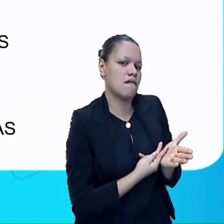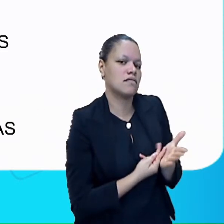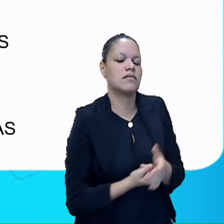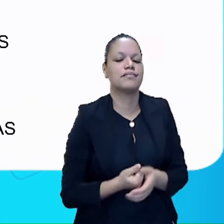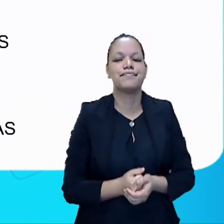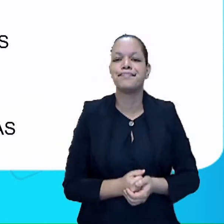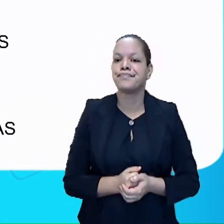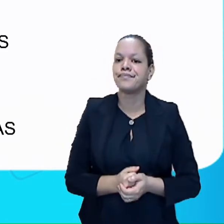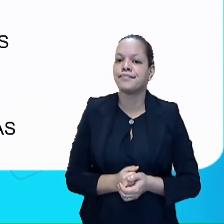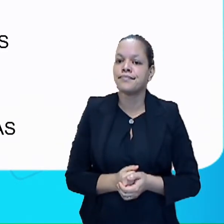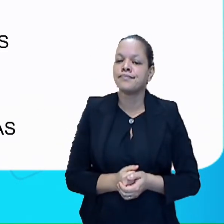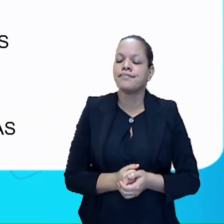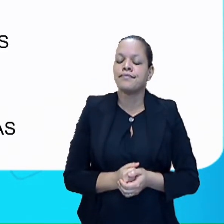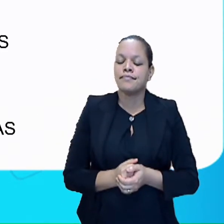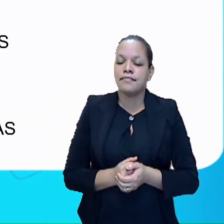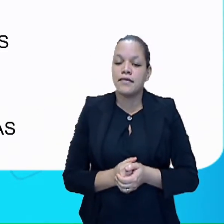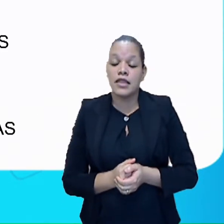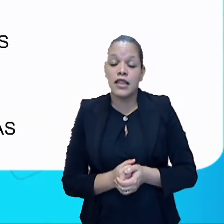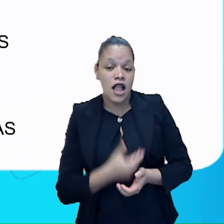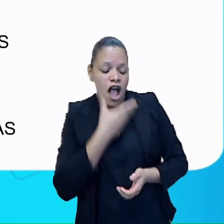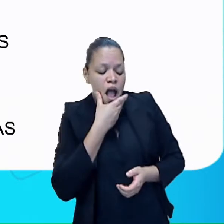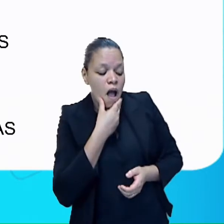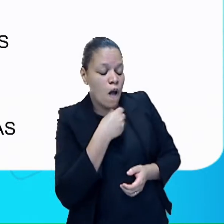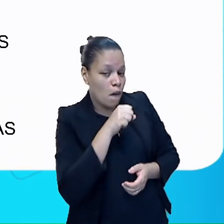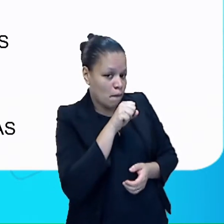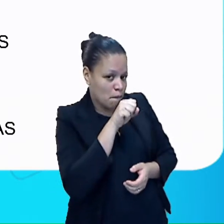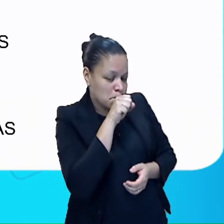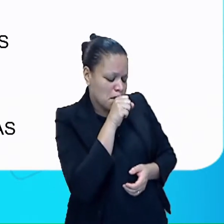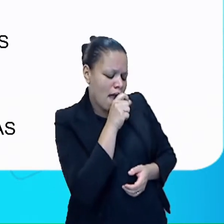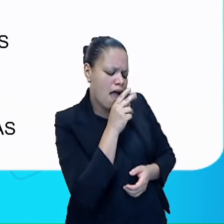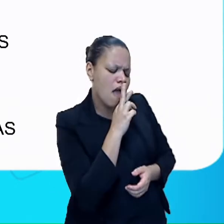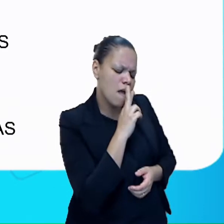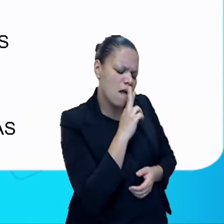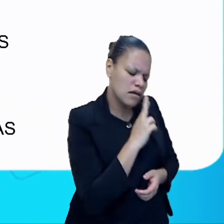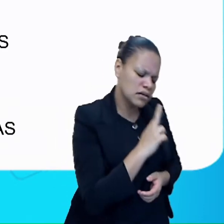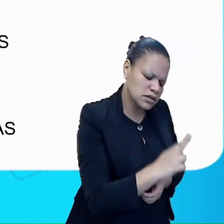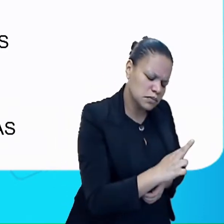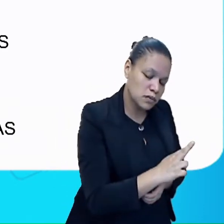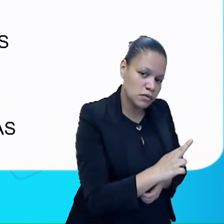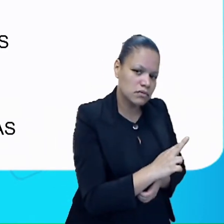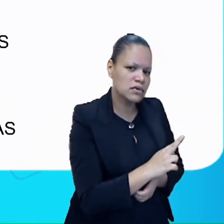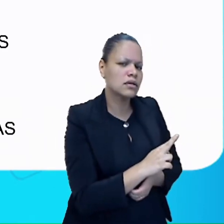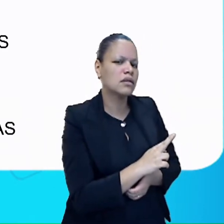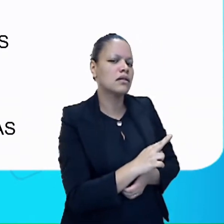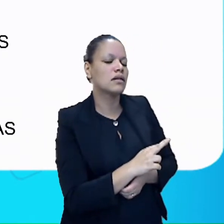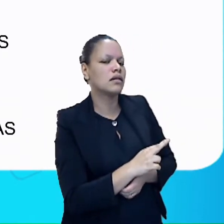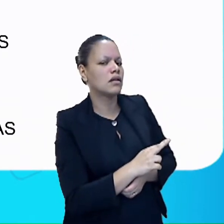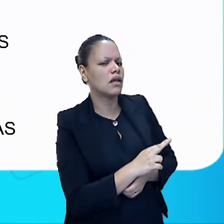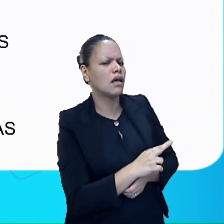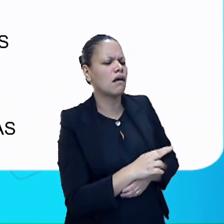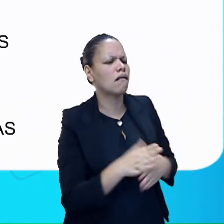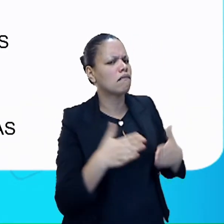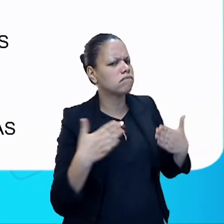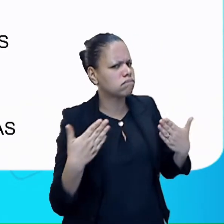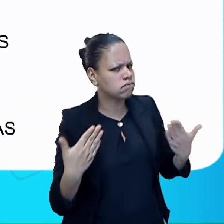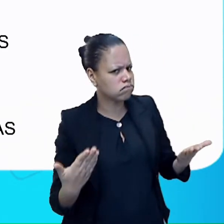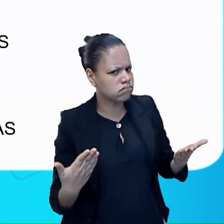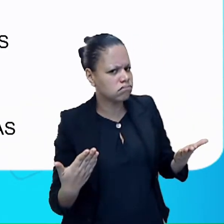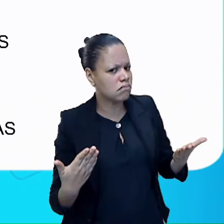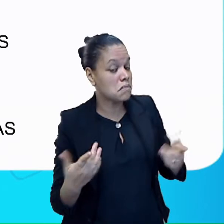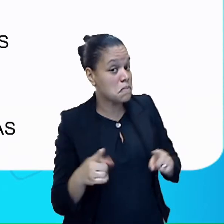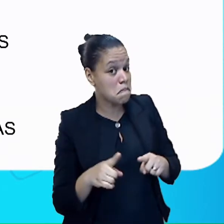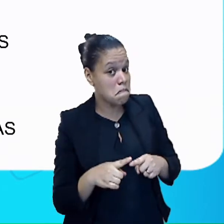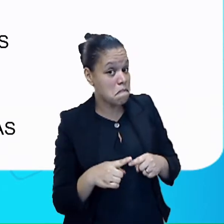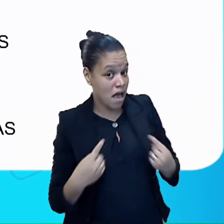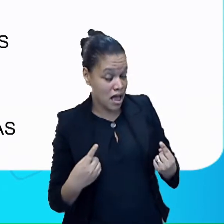pro quê, filho? Mas lá tá pedindo pra gente destacar só o que o Chico Bento fala. Então, vamos passar pro